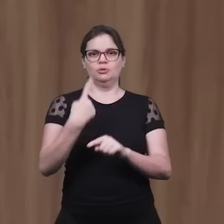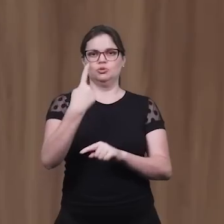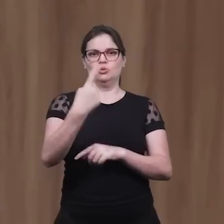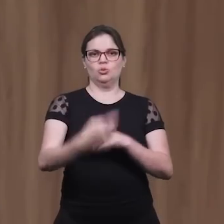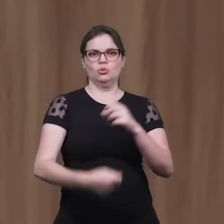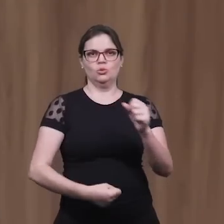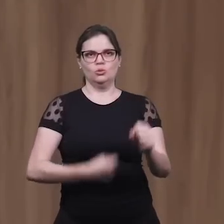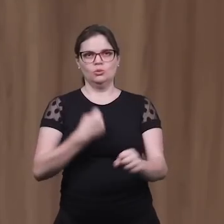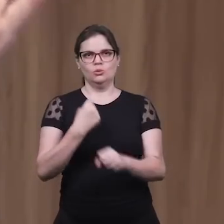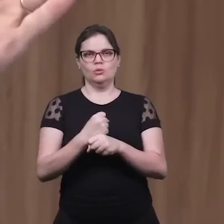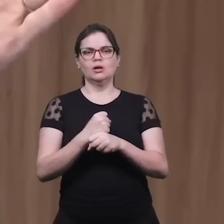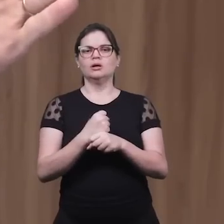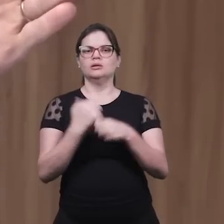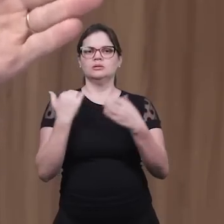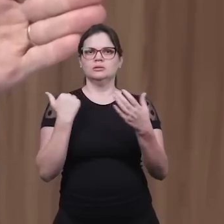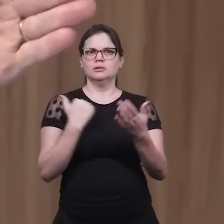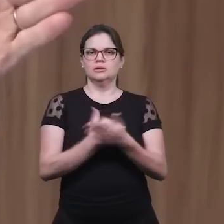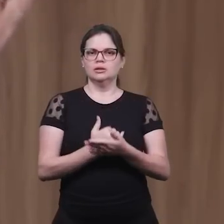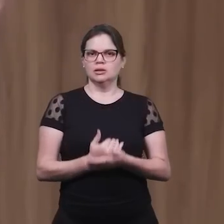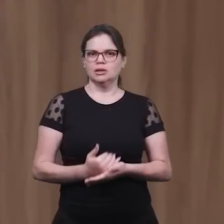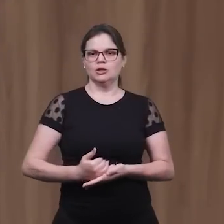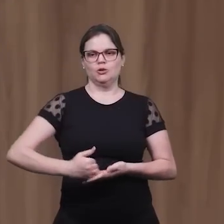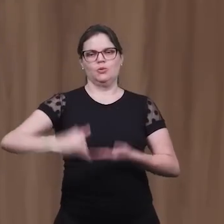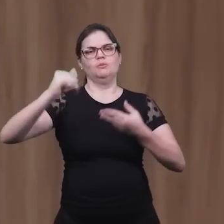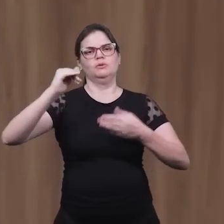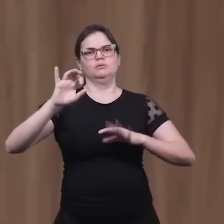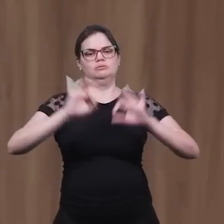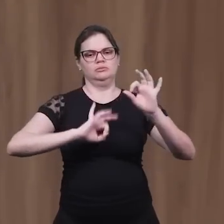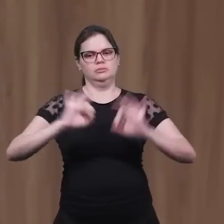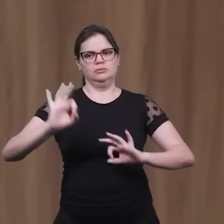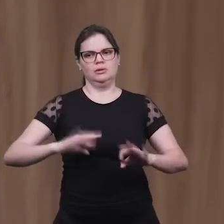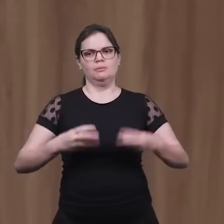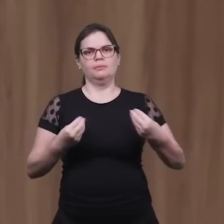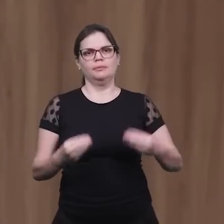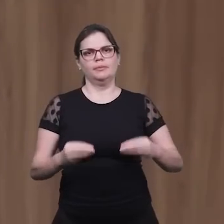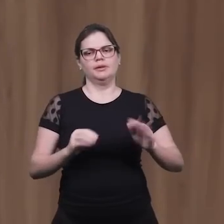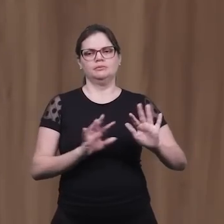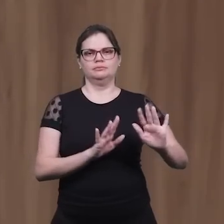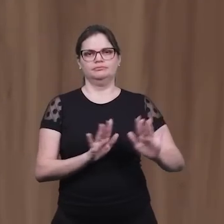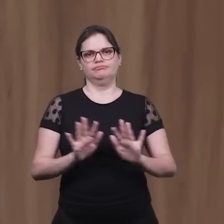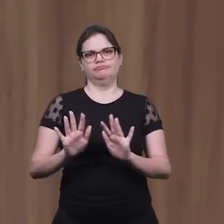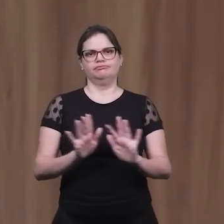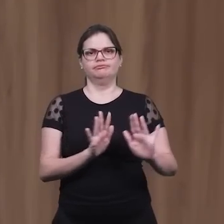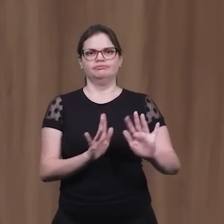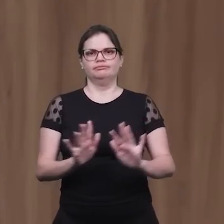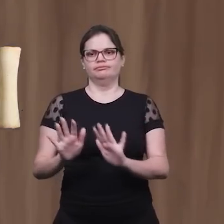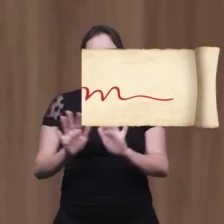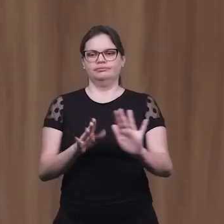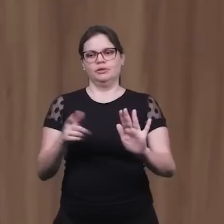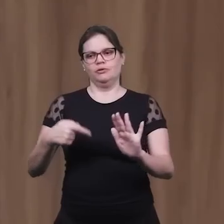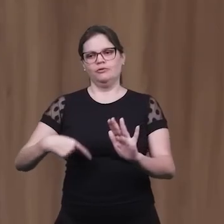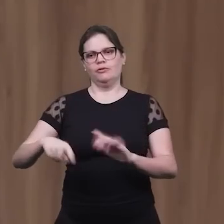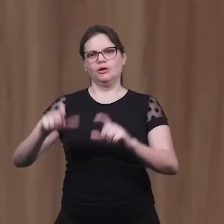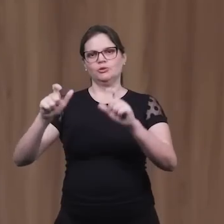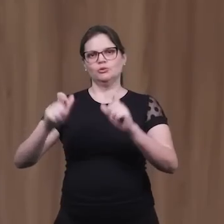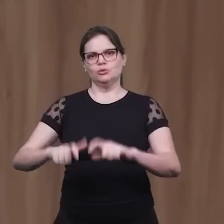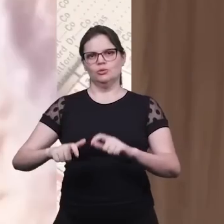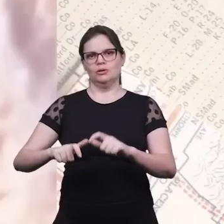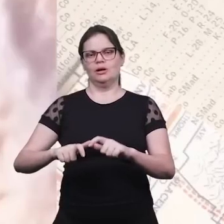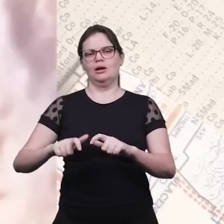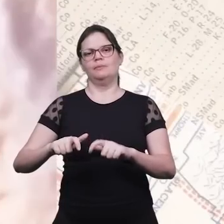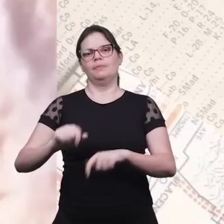Então, tem o versículo que quando eles levantam o acampamento e vão à região